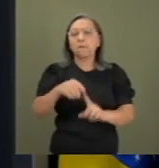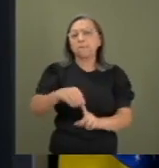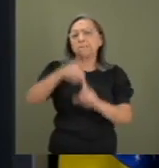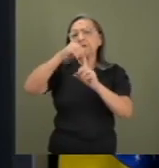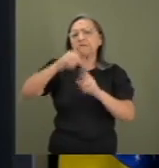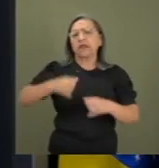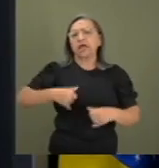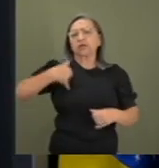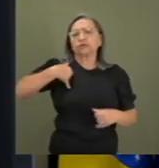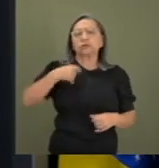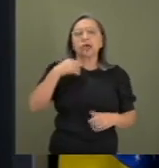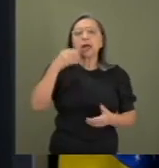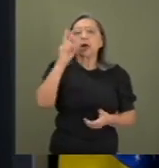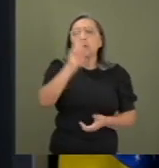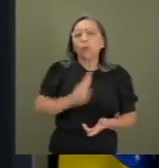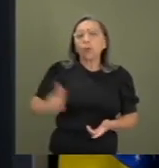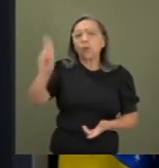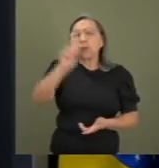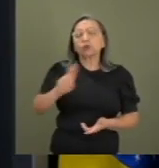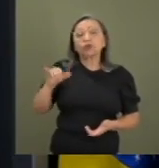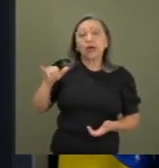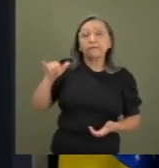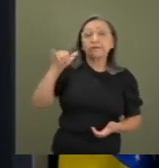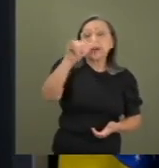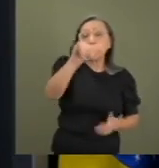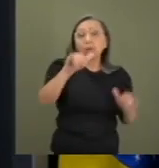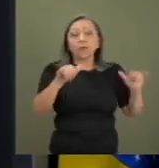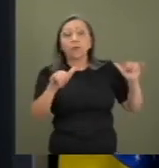privilégio da utilização de aviões